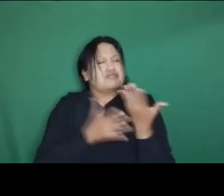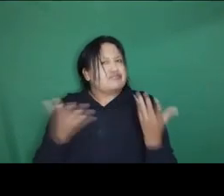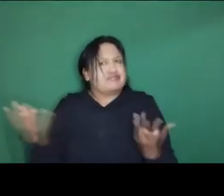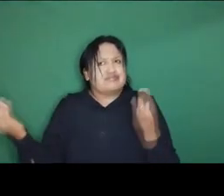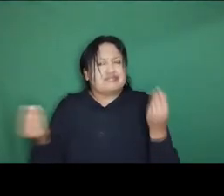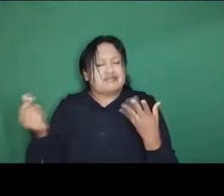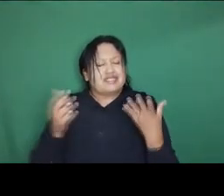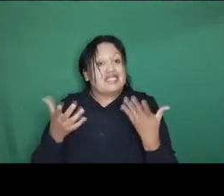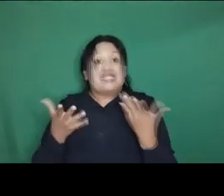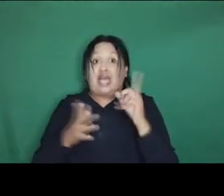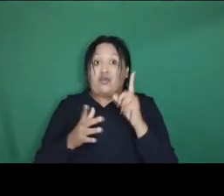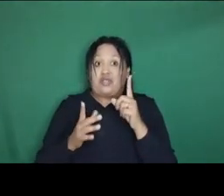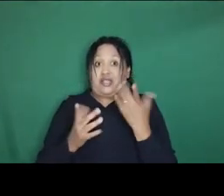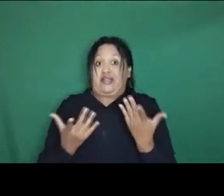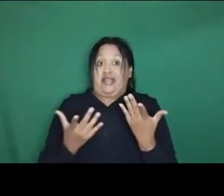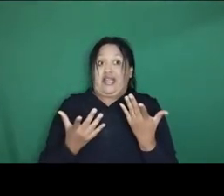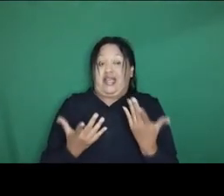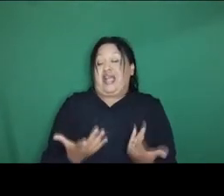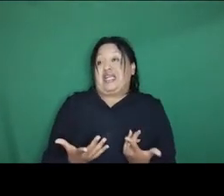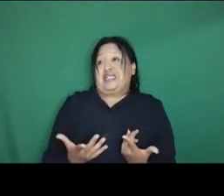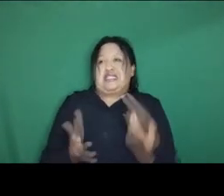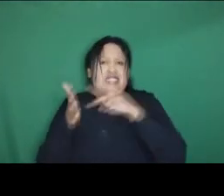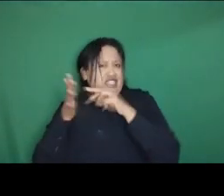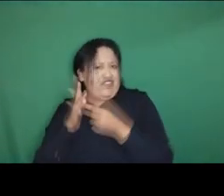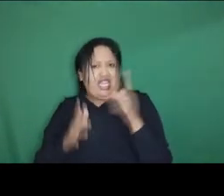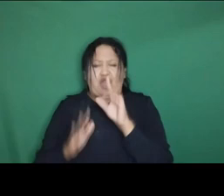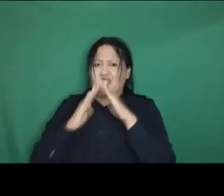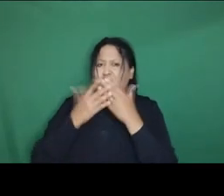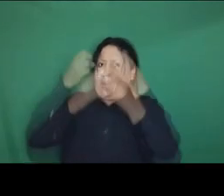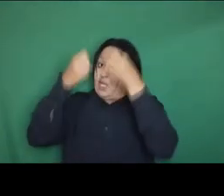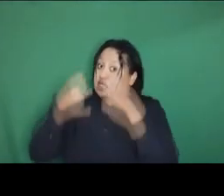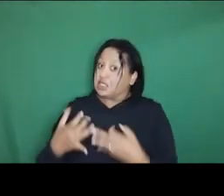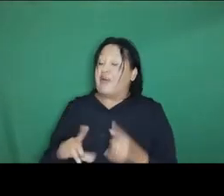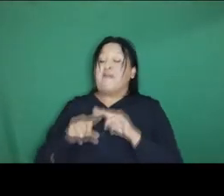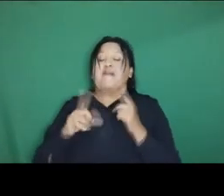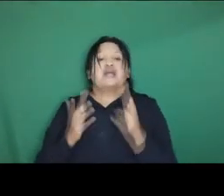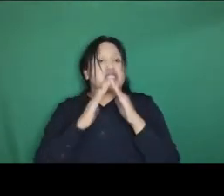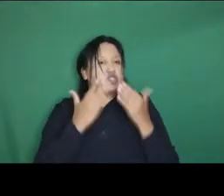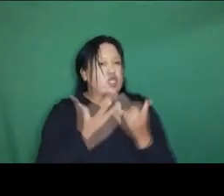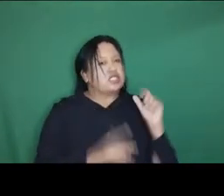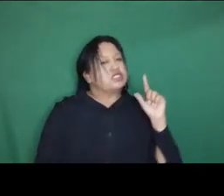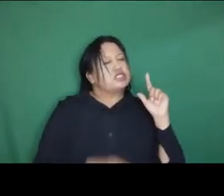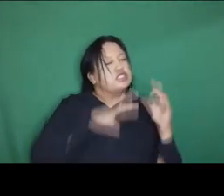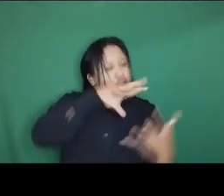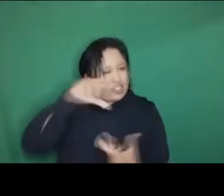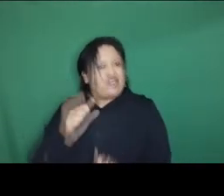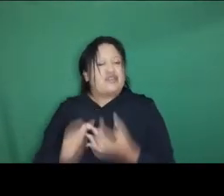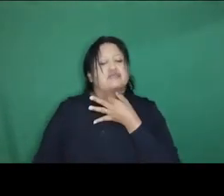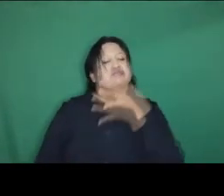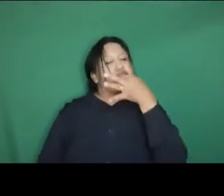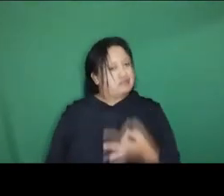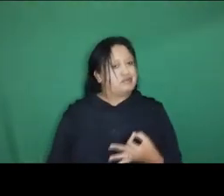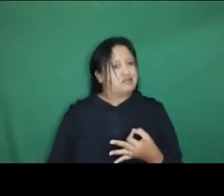que nasce não que fundamenta não a escola quantitativa mas sim a escola da geografia crítica